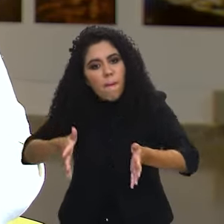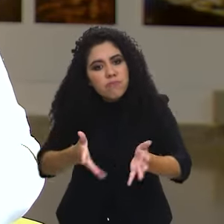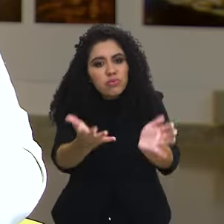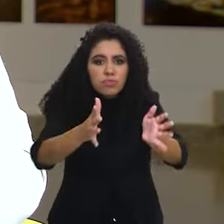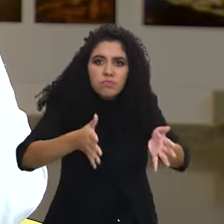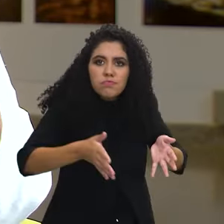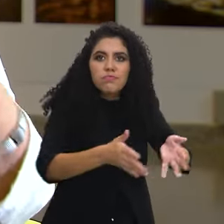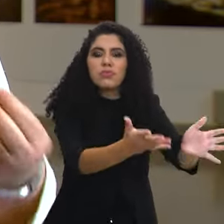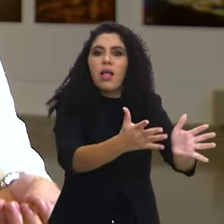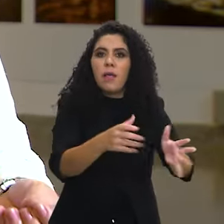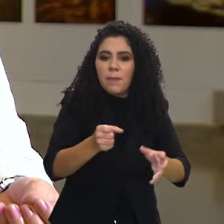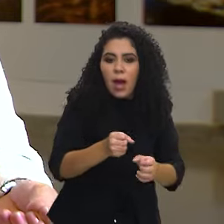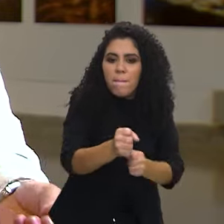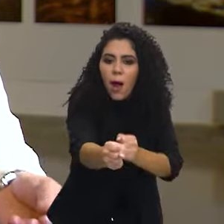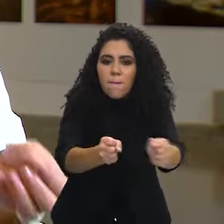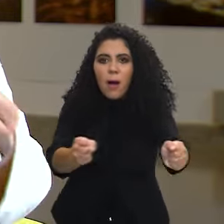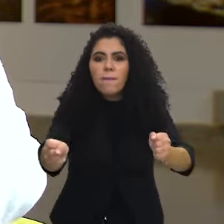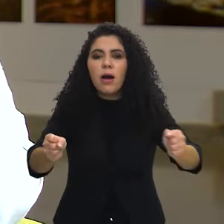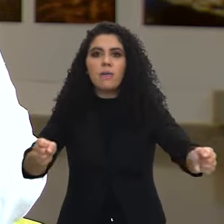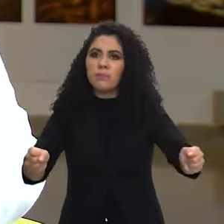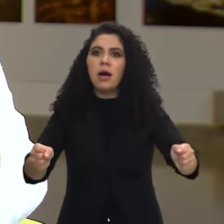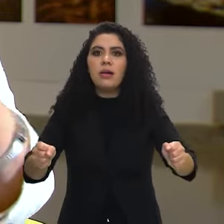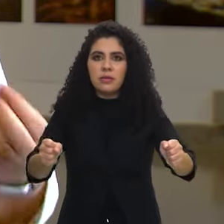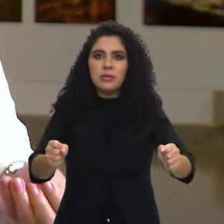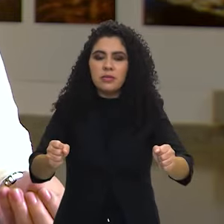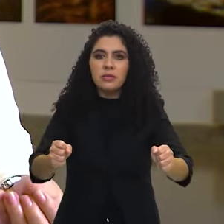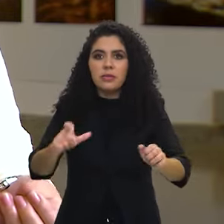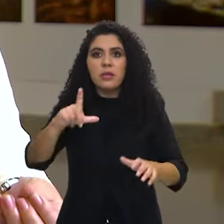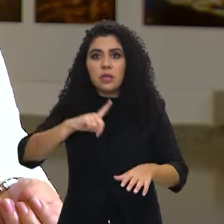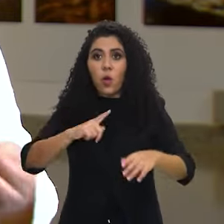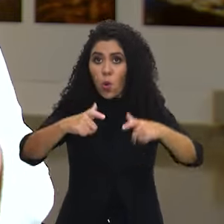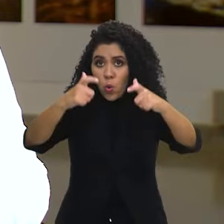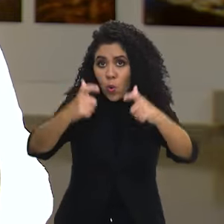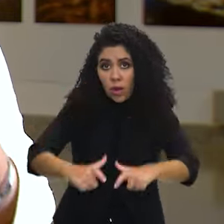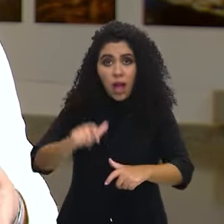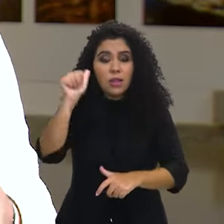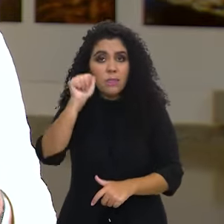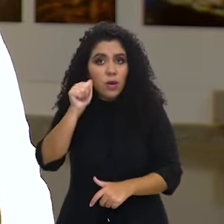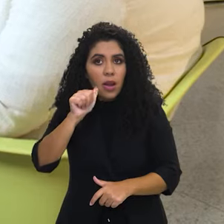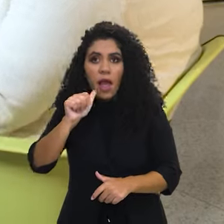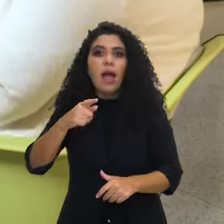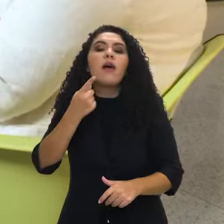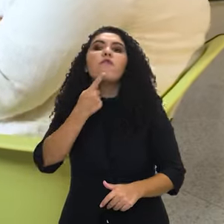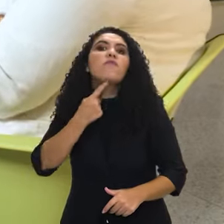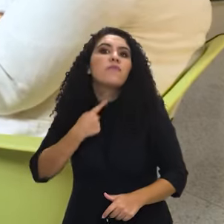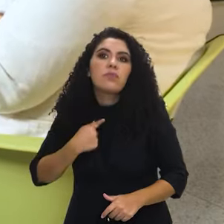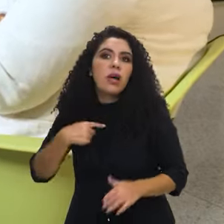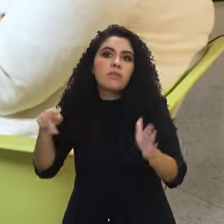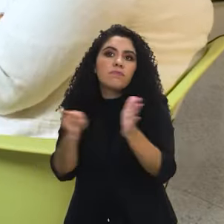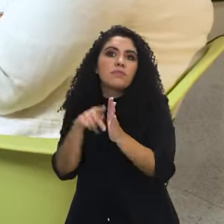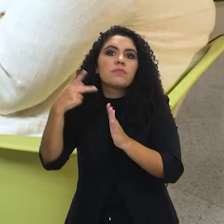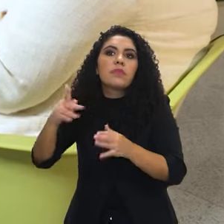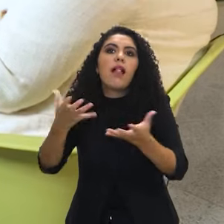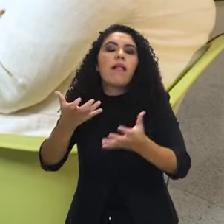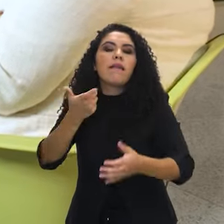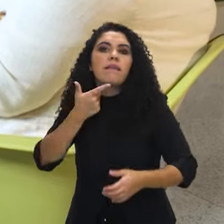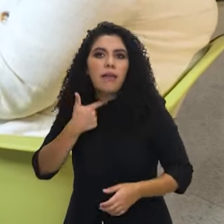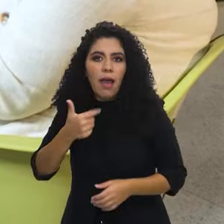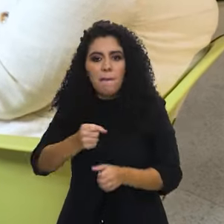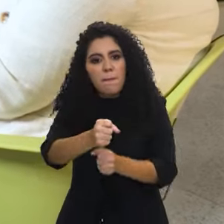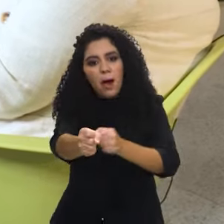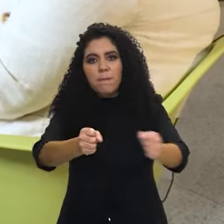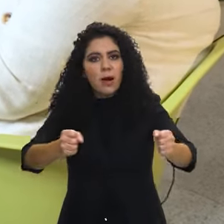elas a estarem nesses espaços trabalhando a perspectiva de que lugar de mulher onde ela quiser né E quando vão se destacam